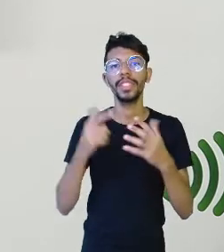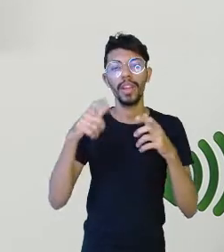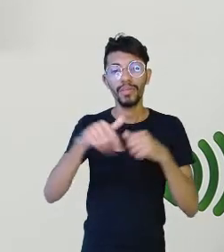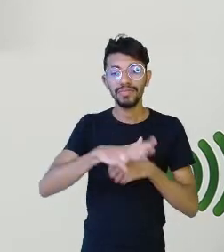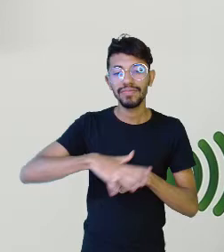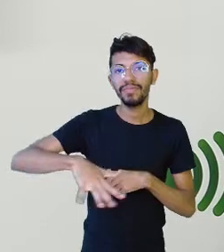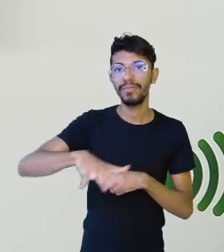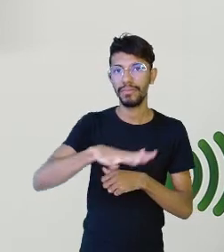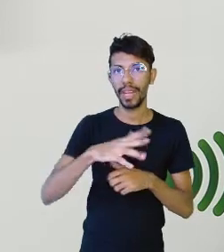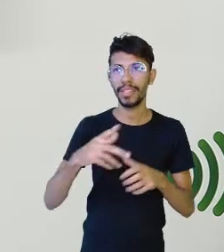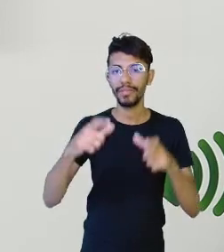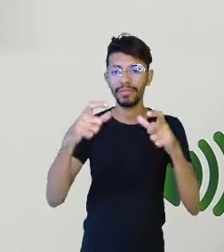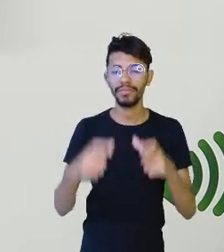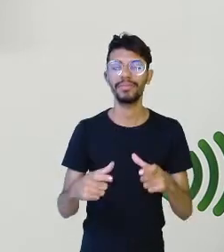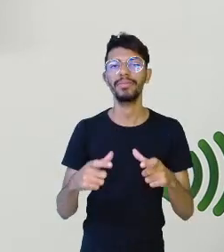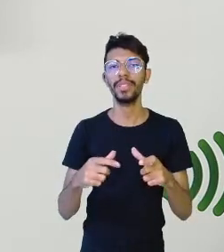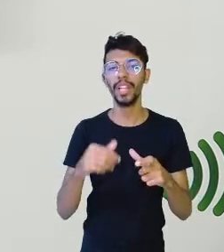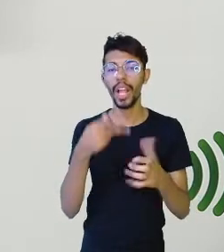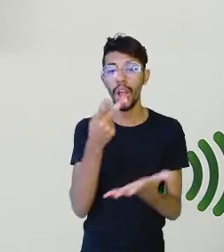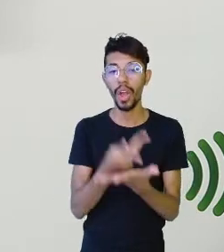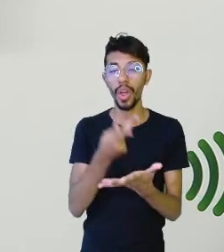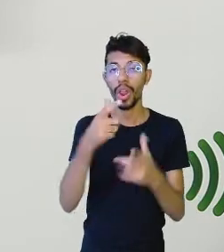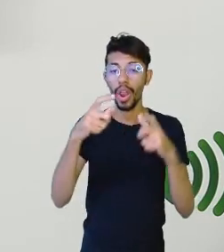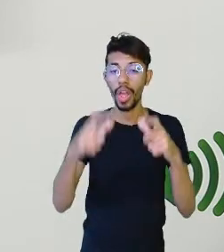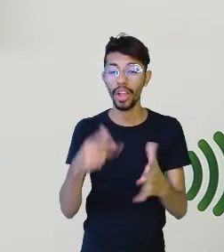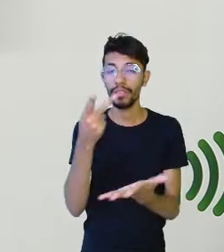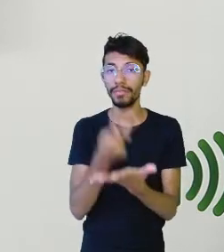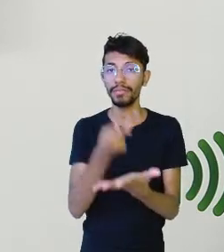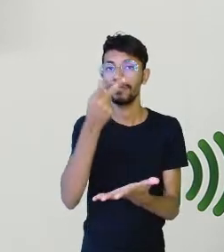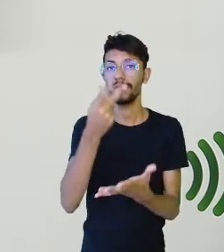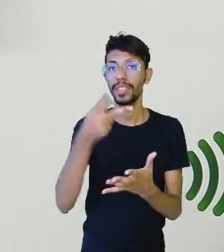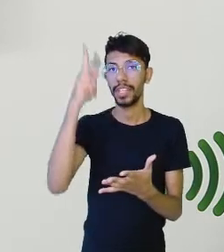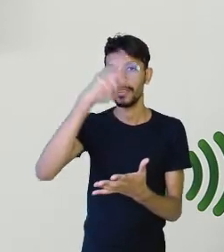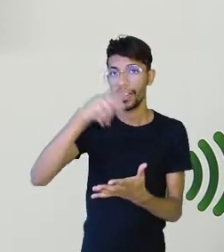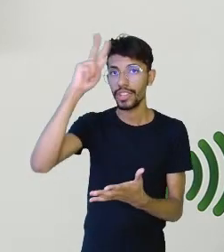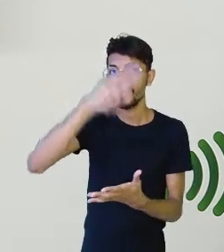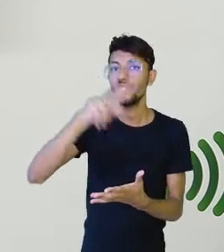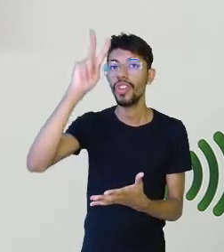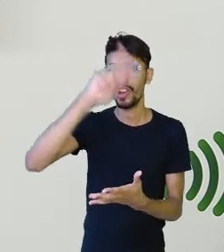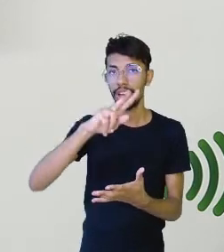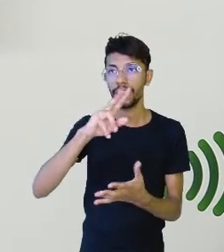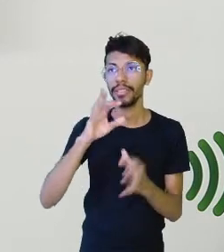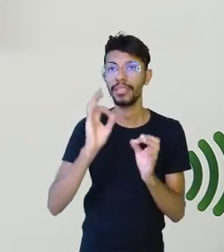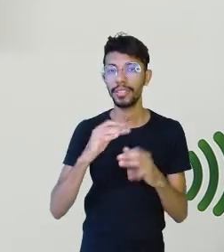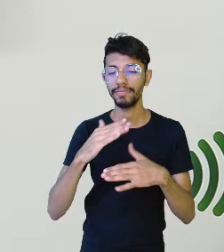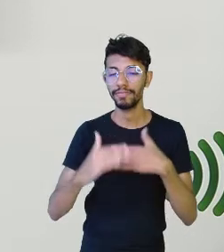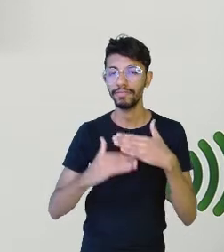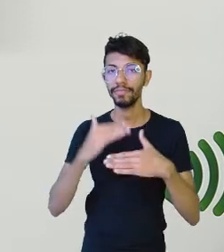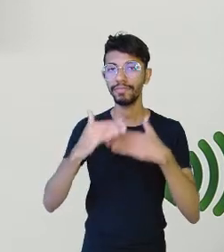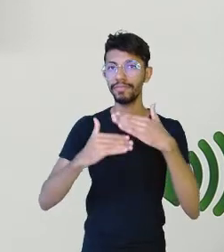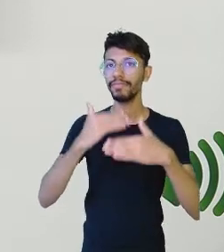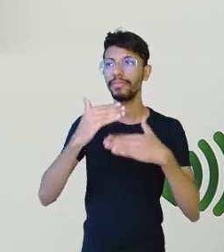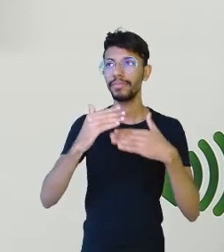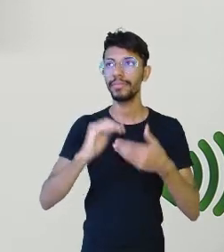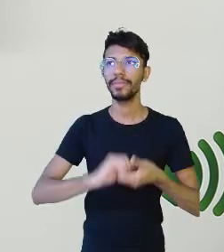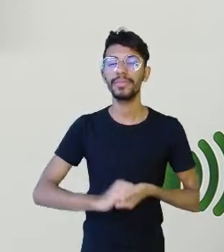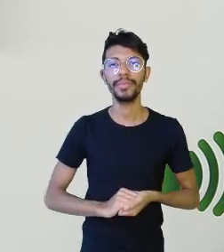espaço delimitado, é onde está acontecendo, é o local ali onde a história se desenvolve, tá